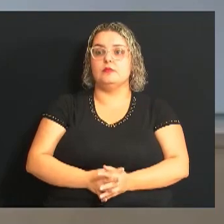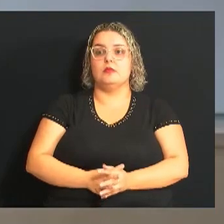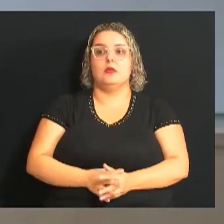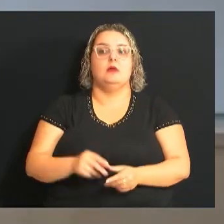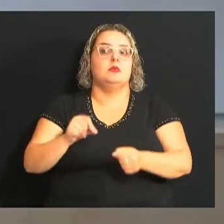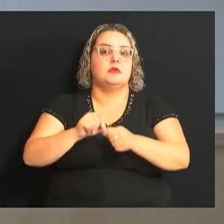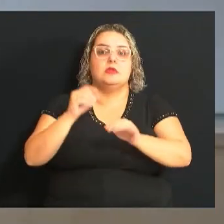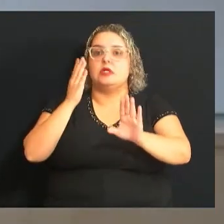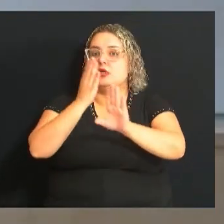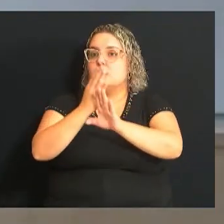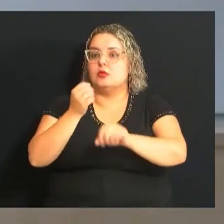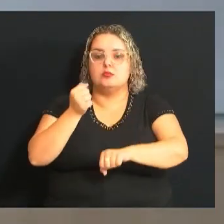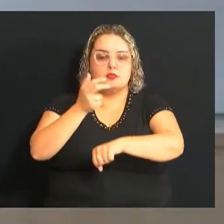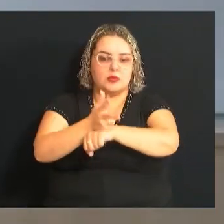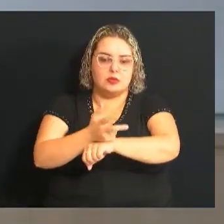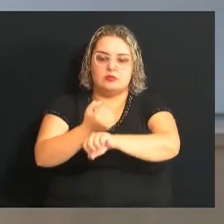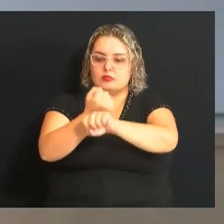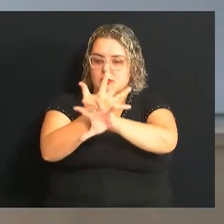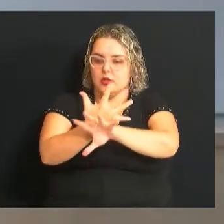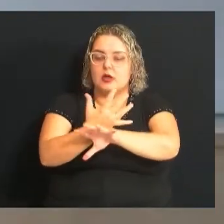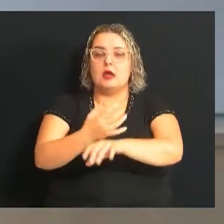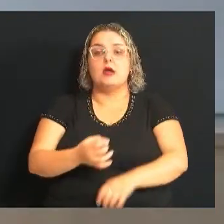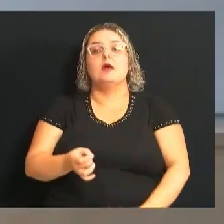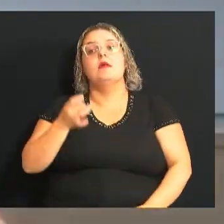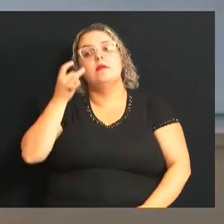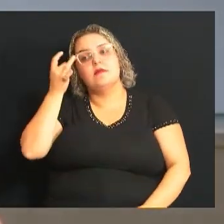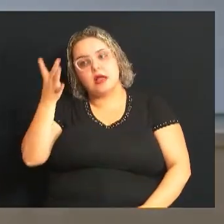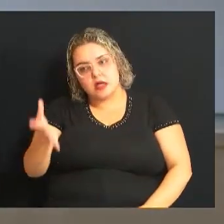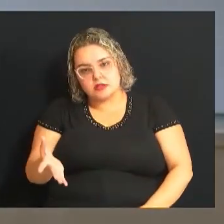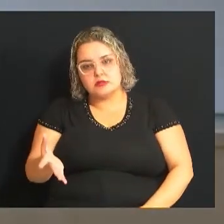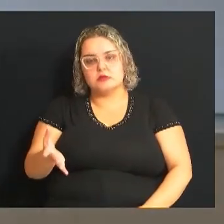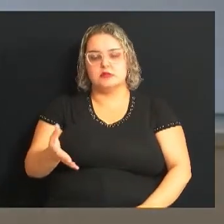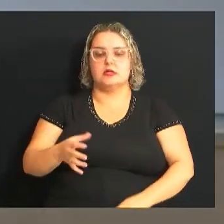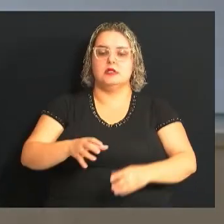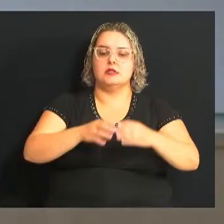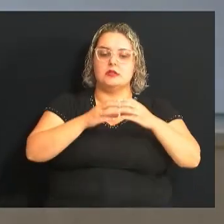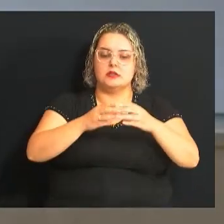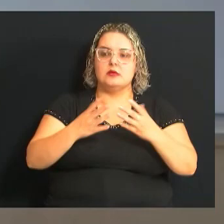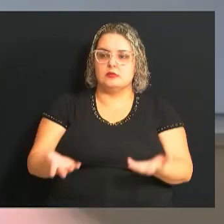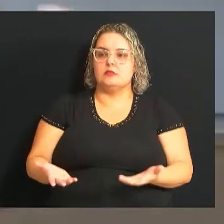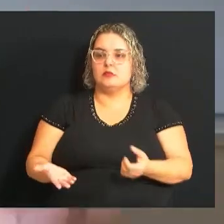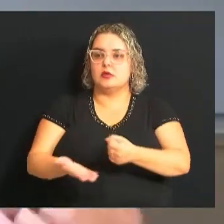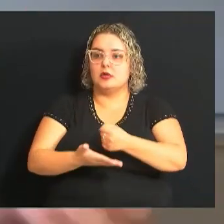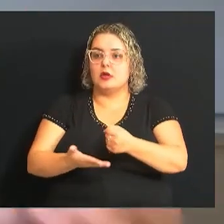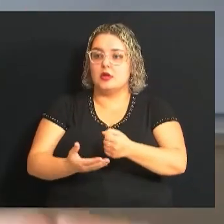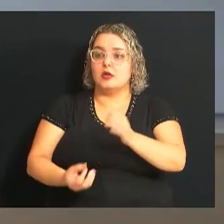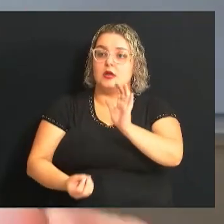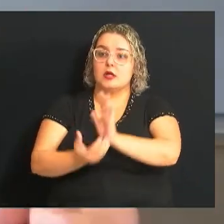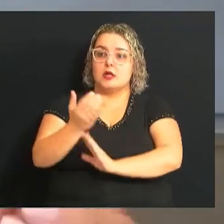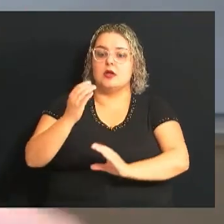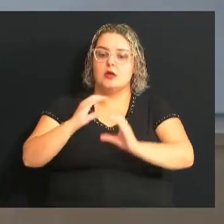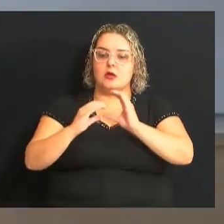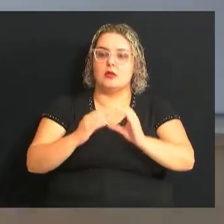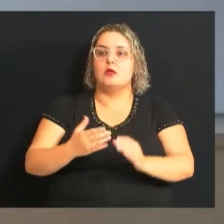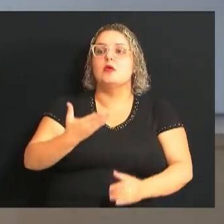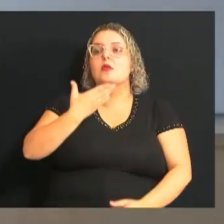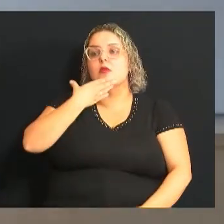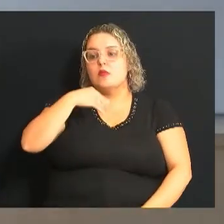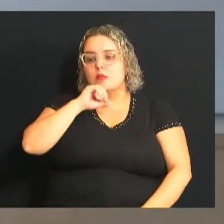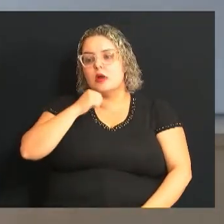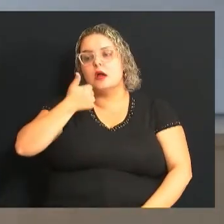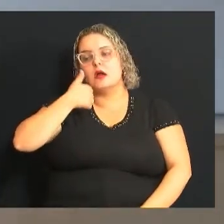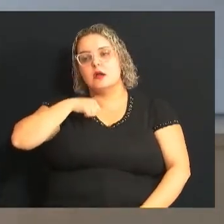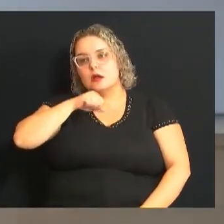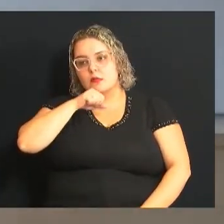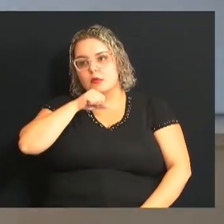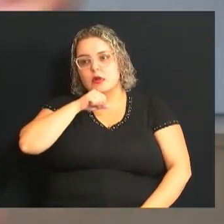vídeo, favorecer essa convivência minimamente e criar um canal de comunicação entre os pais em que os filhos